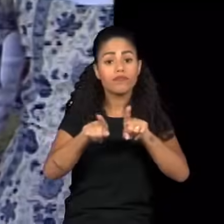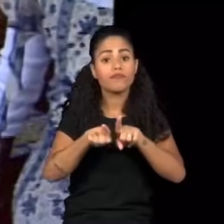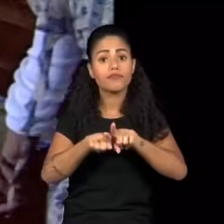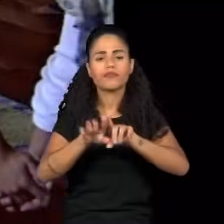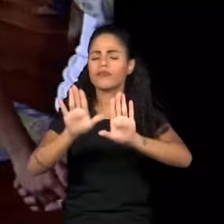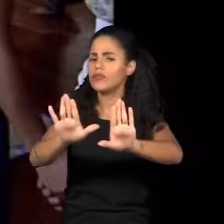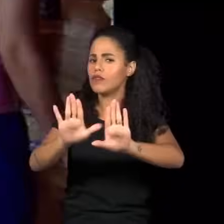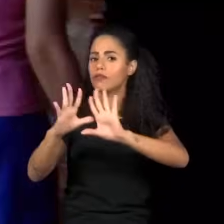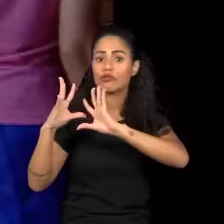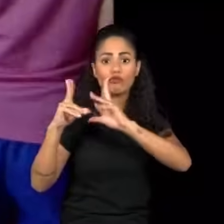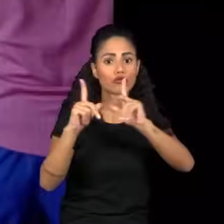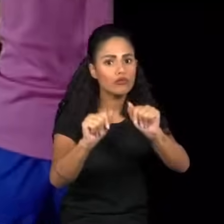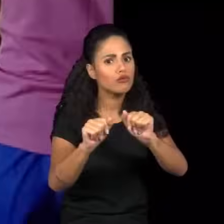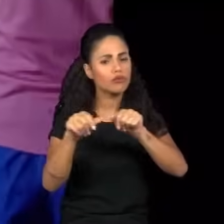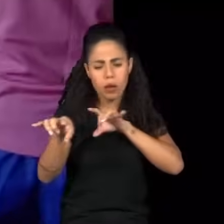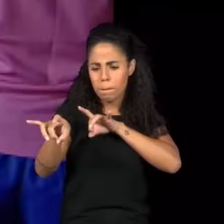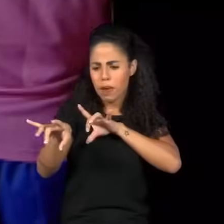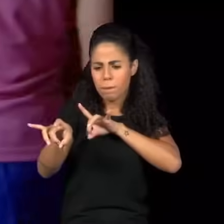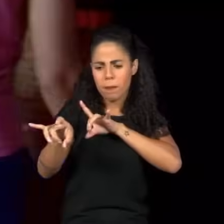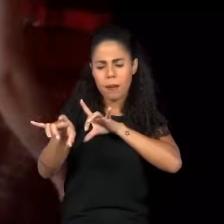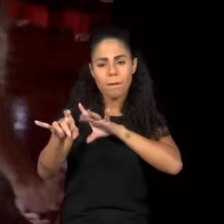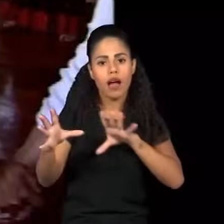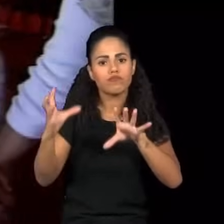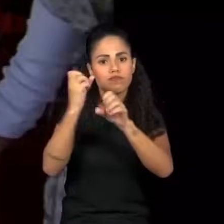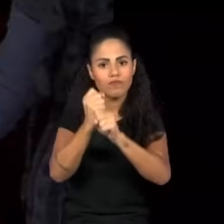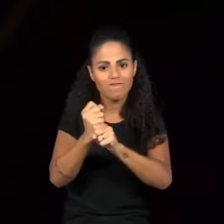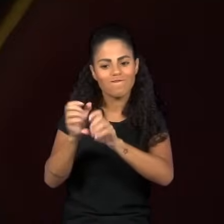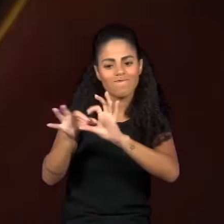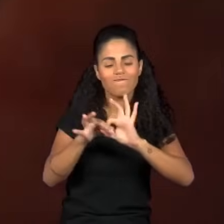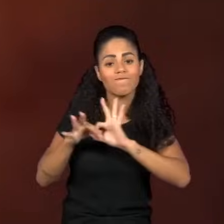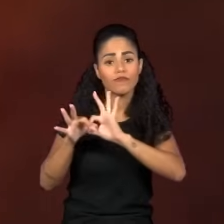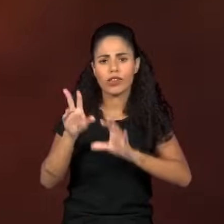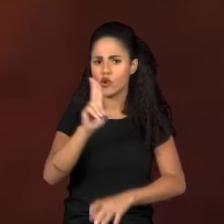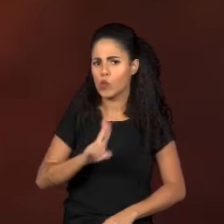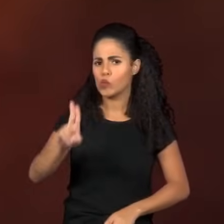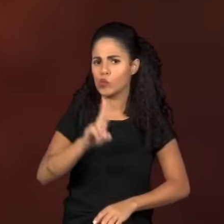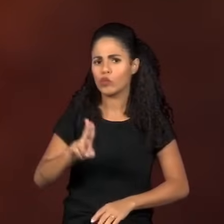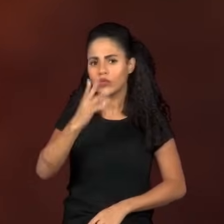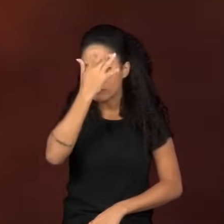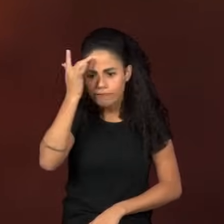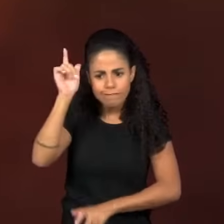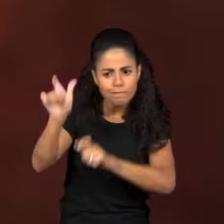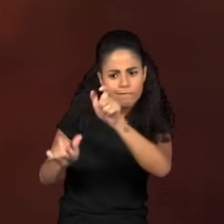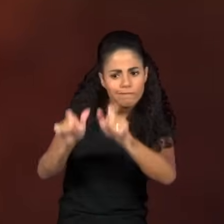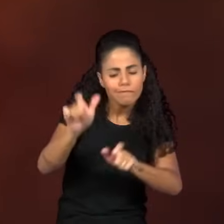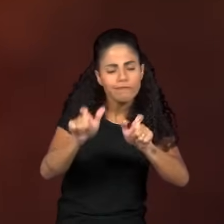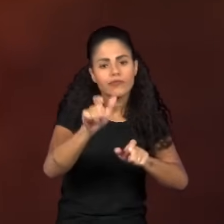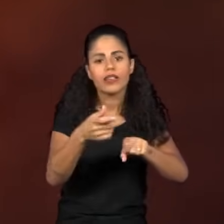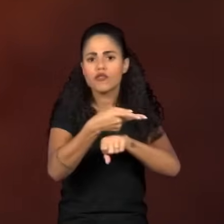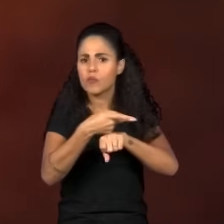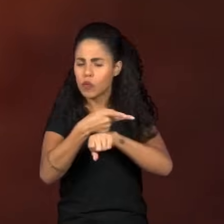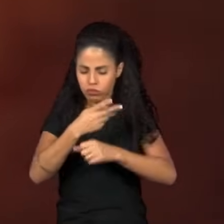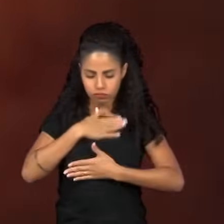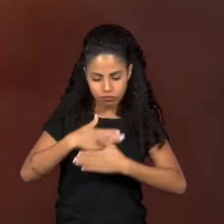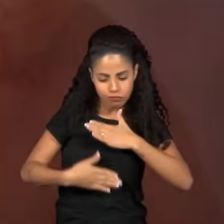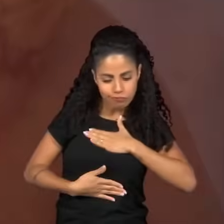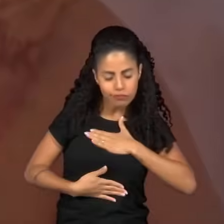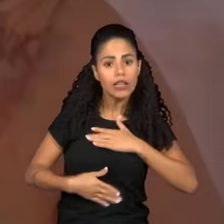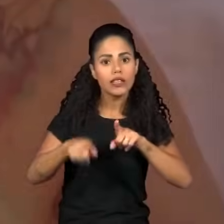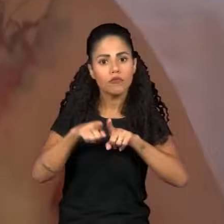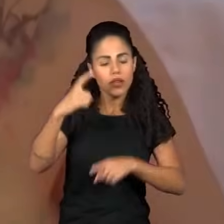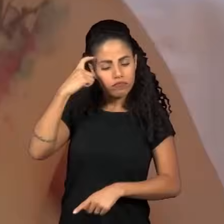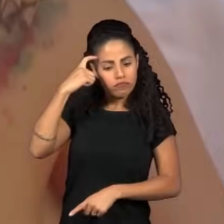Enfim, um conjunto de técnicas a cada dia mais utilizadas por pessoas que se preocupam com a saúde física e